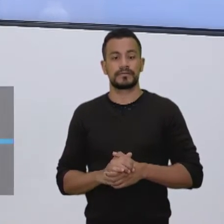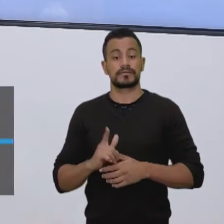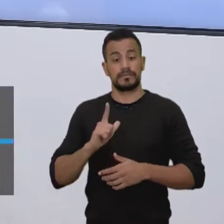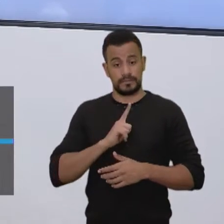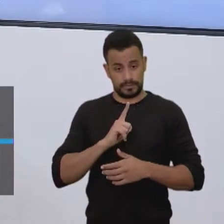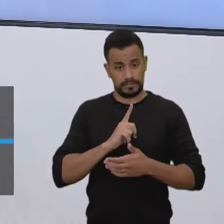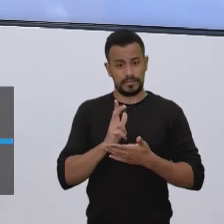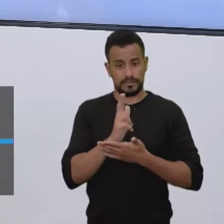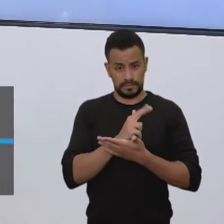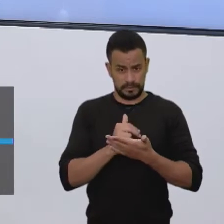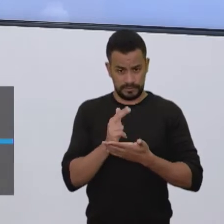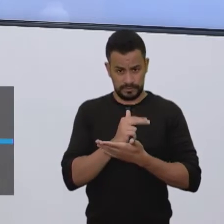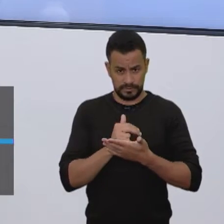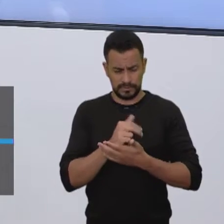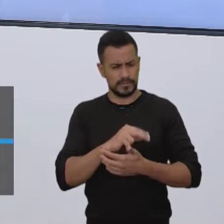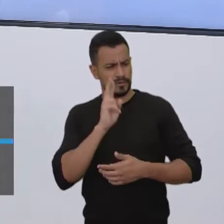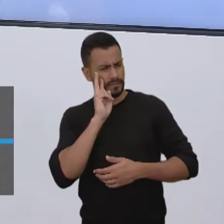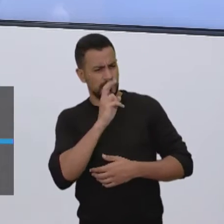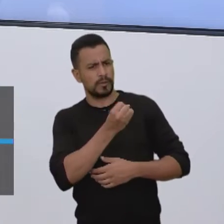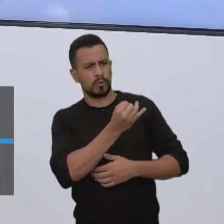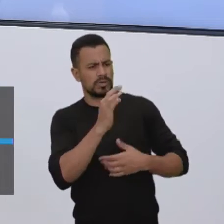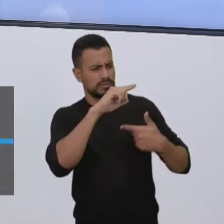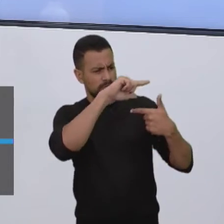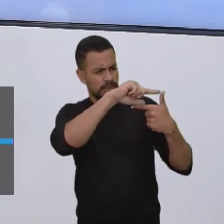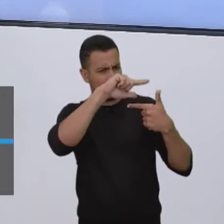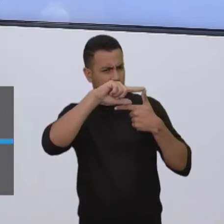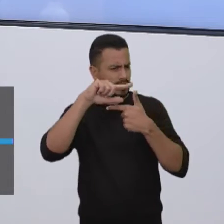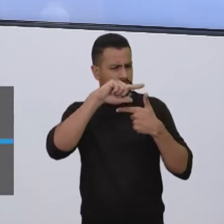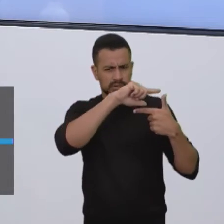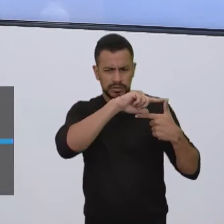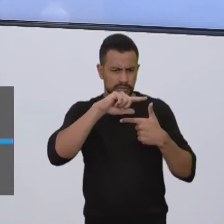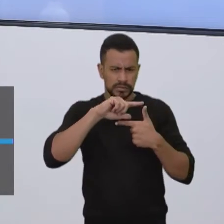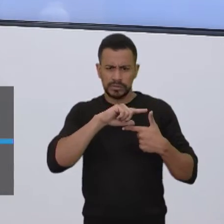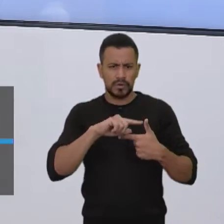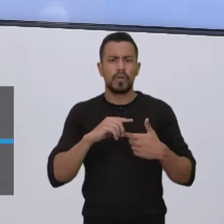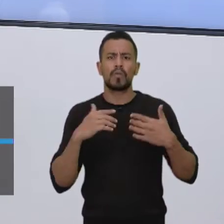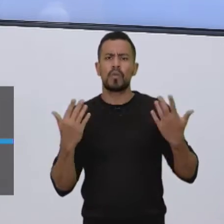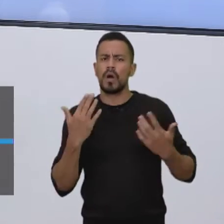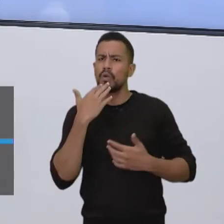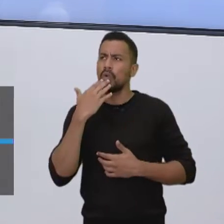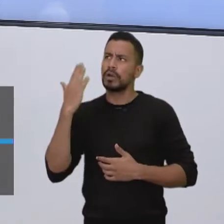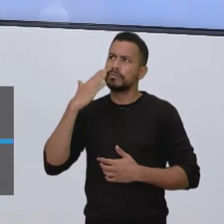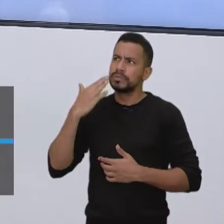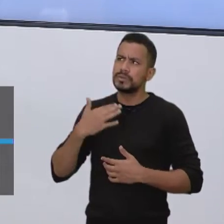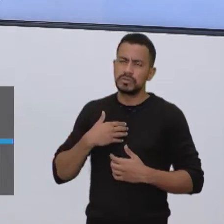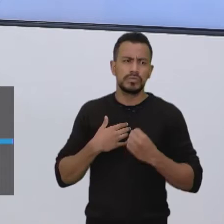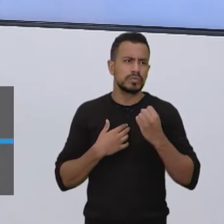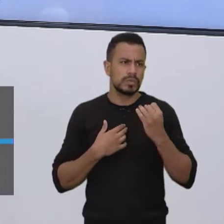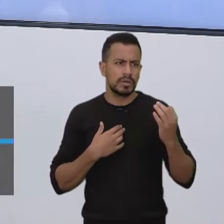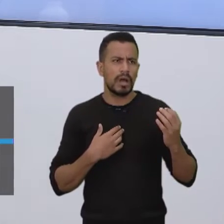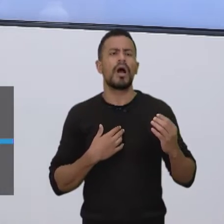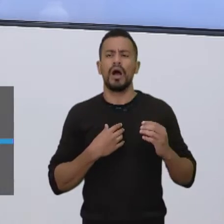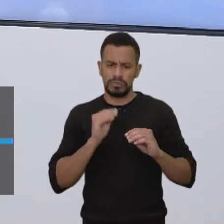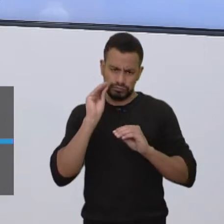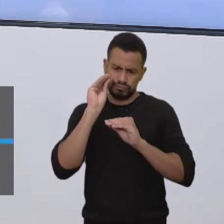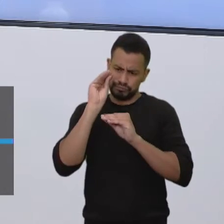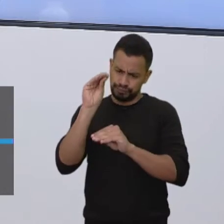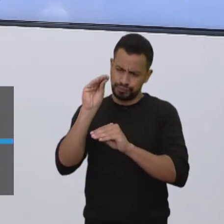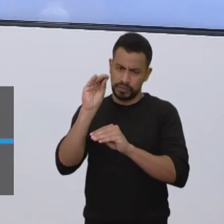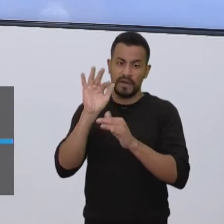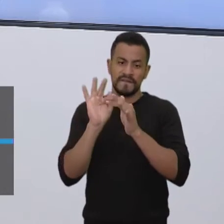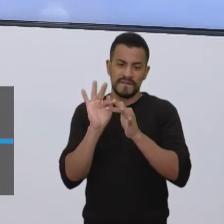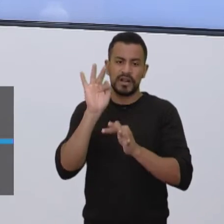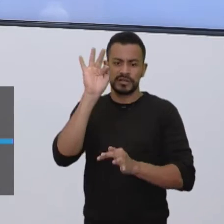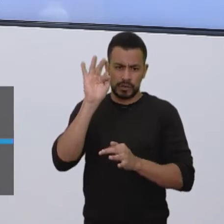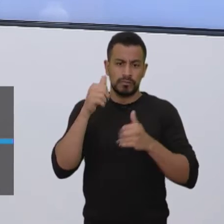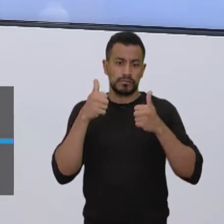desenho. Vou olhar quantas partes eu tenho, é o número de baixo. Vou olhar qual cor ele quer, conto quantos são, coloco o número de cima. Virou minha fração,